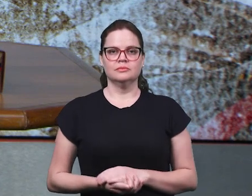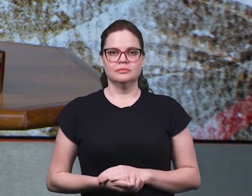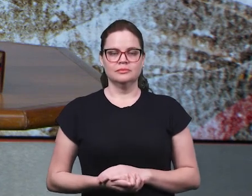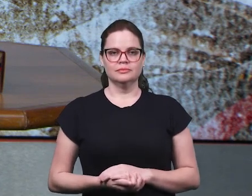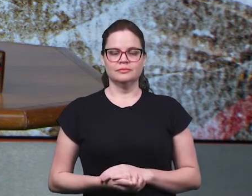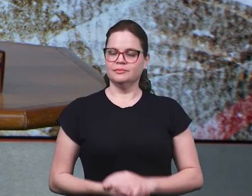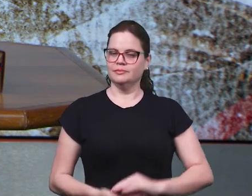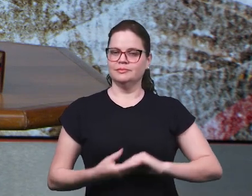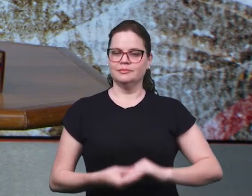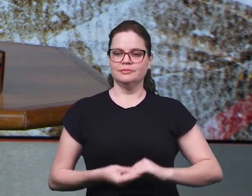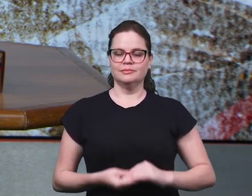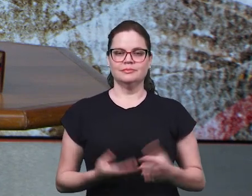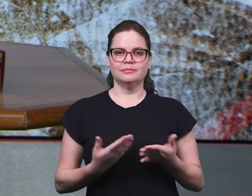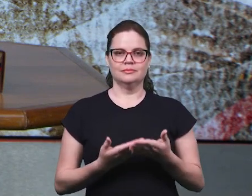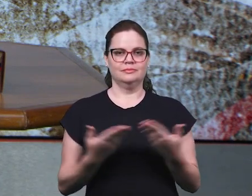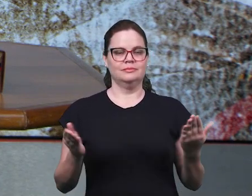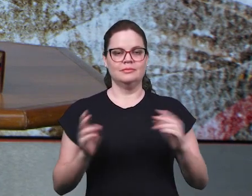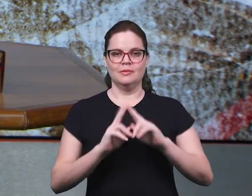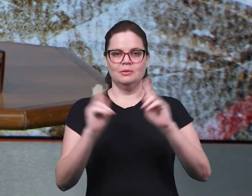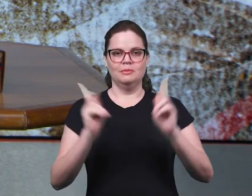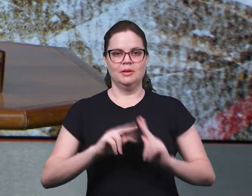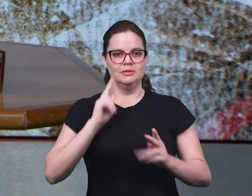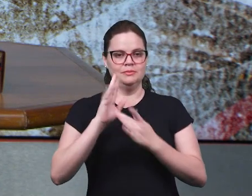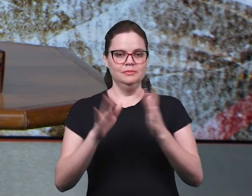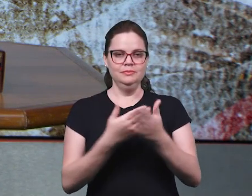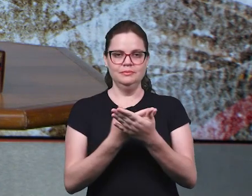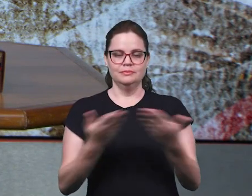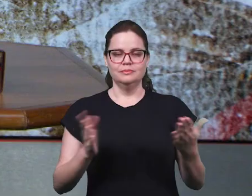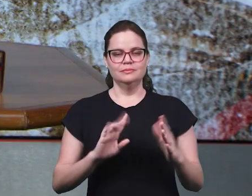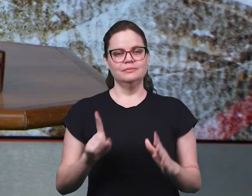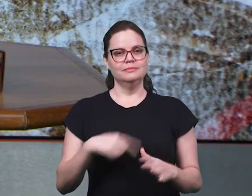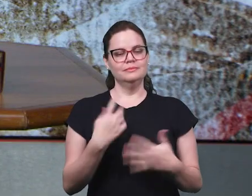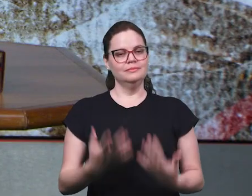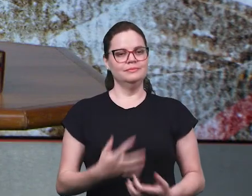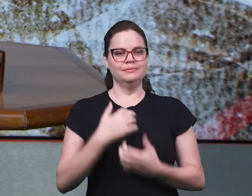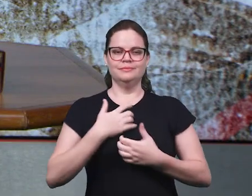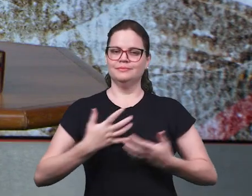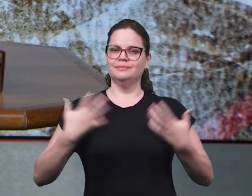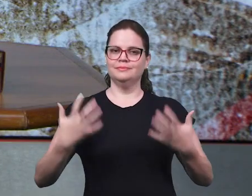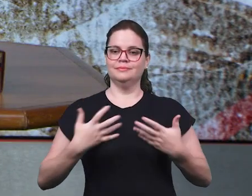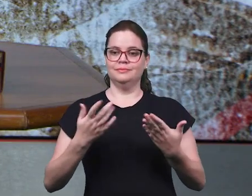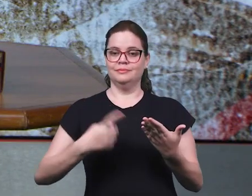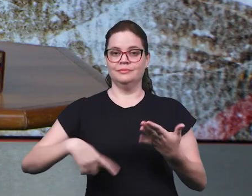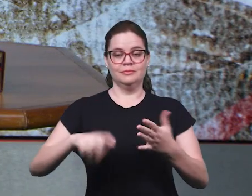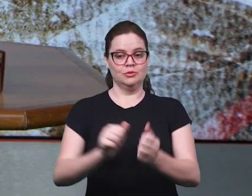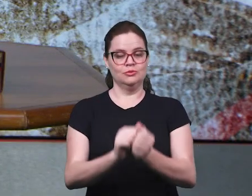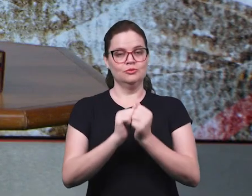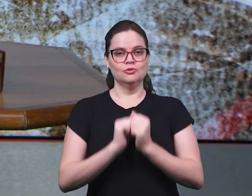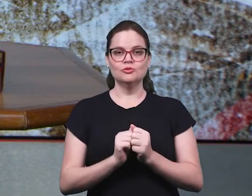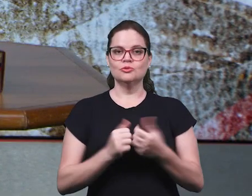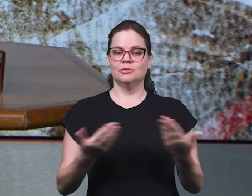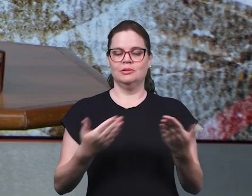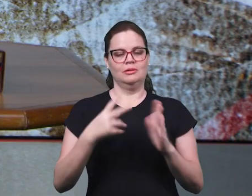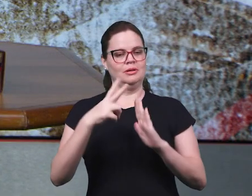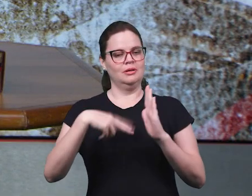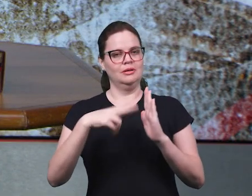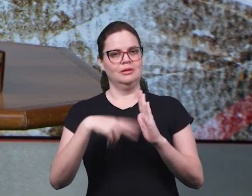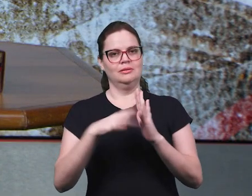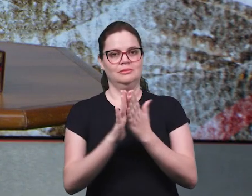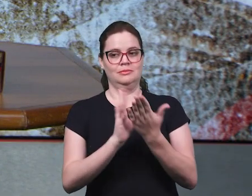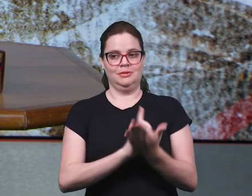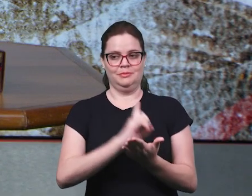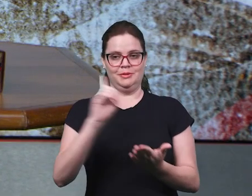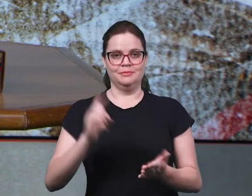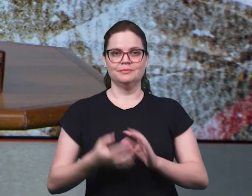A paz do Senhor Jesus a todos. É uma alegria estarmos juntos mais esse dia no nosso programa Leitura da